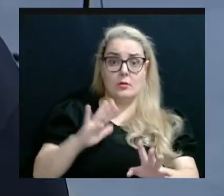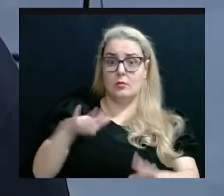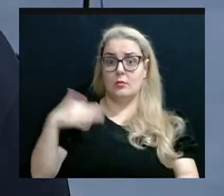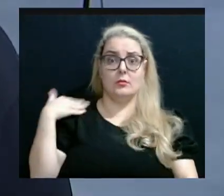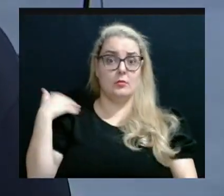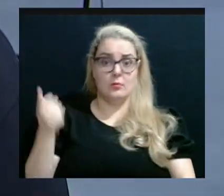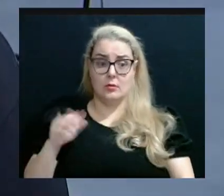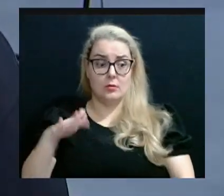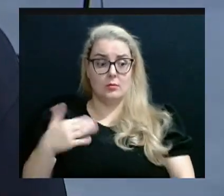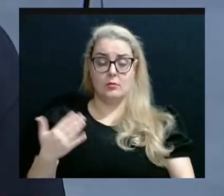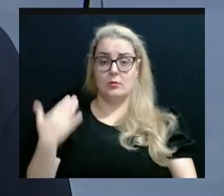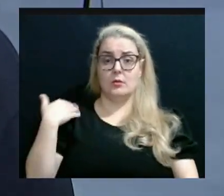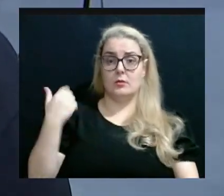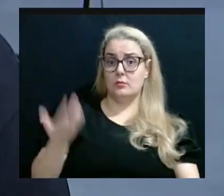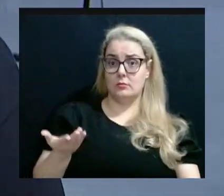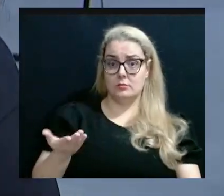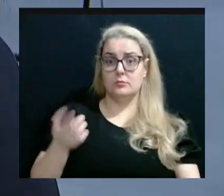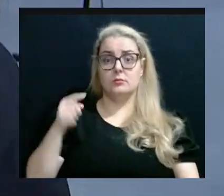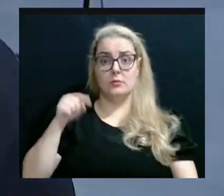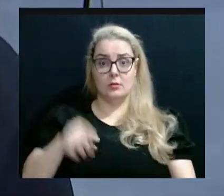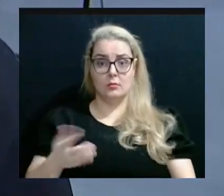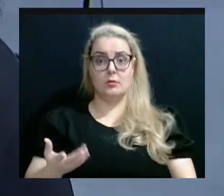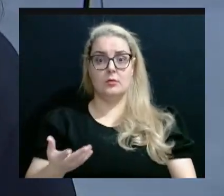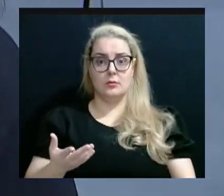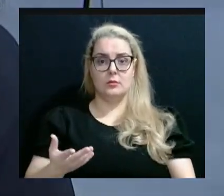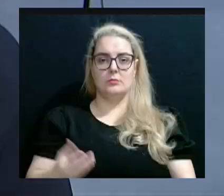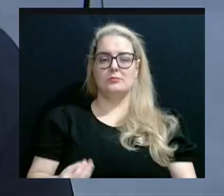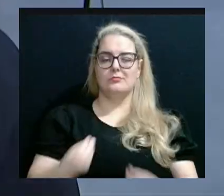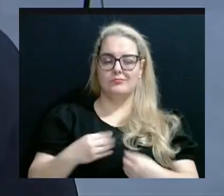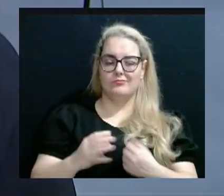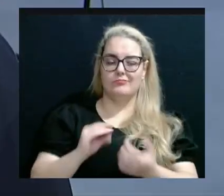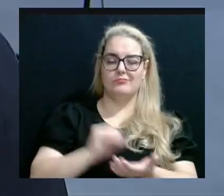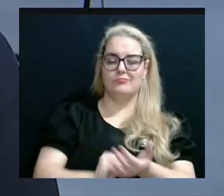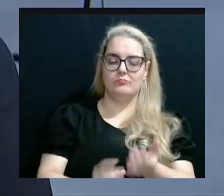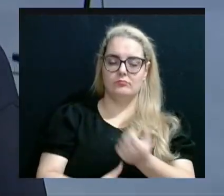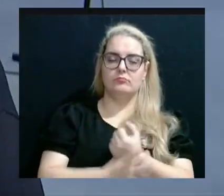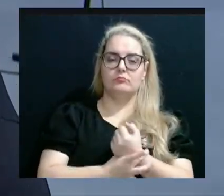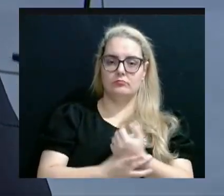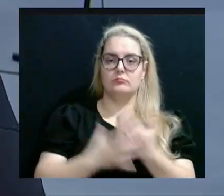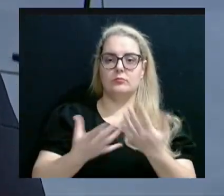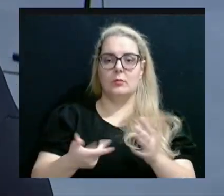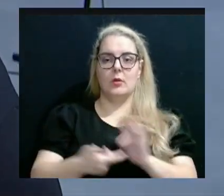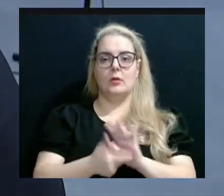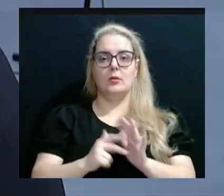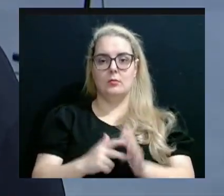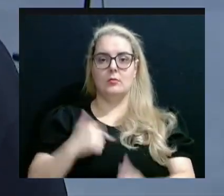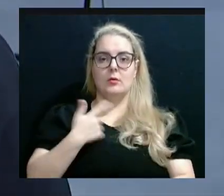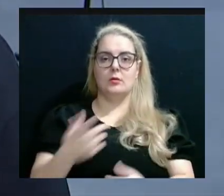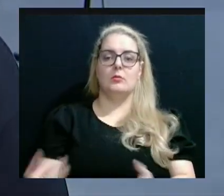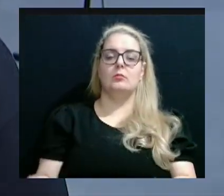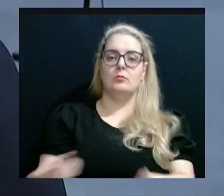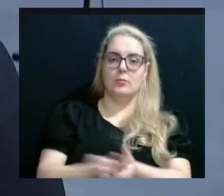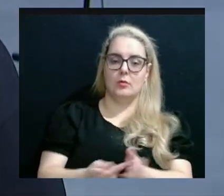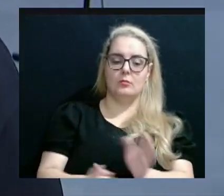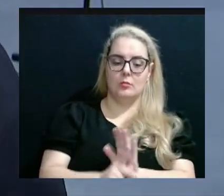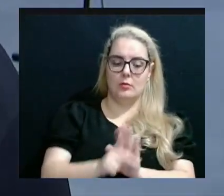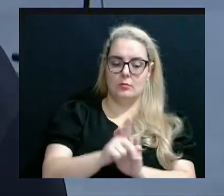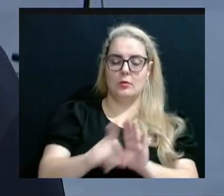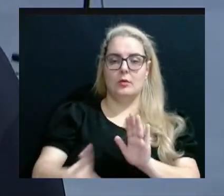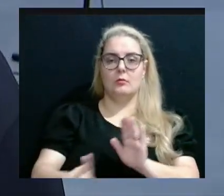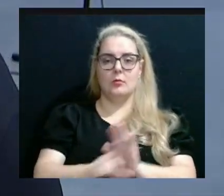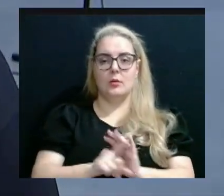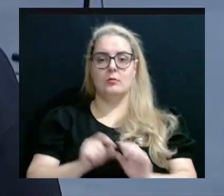ser convocada. Então isso coloca uma insegurança muito grande. Então nesse sentido nós protocolamos esse projeto de lei para que